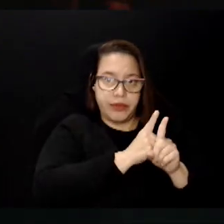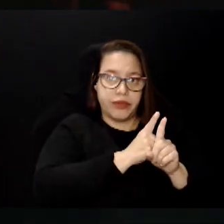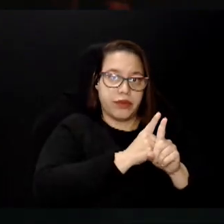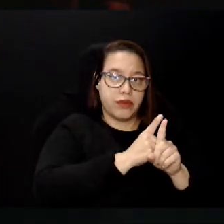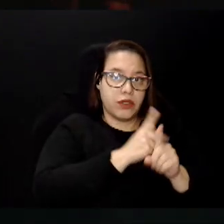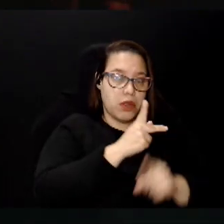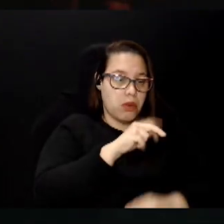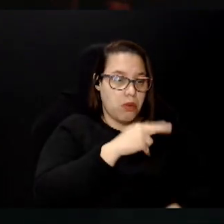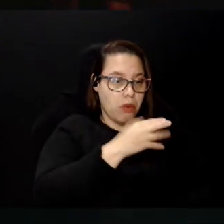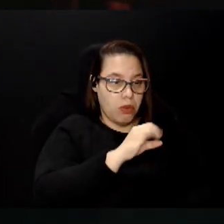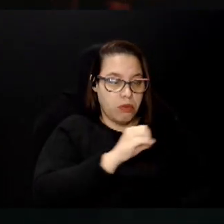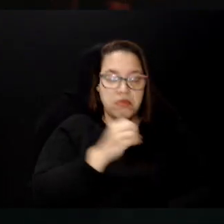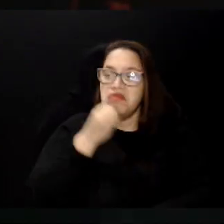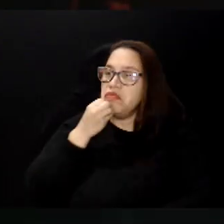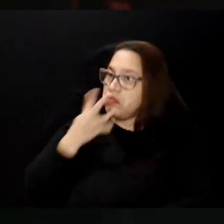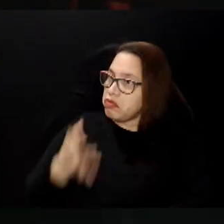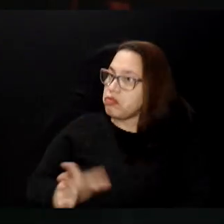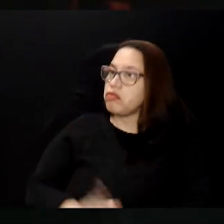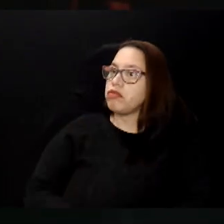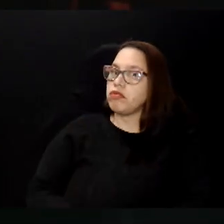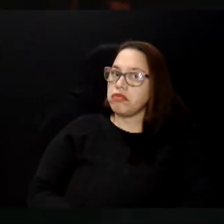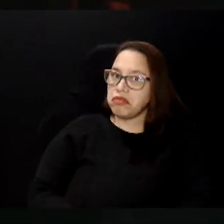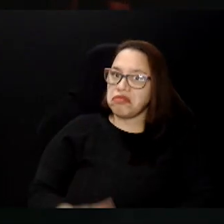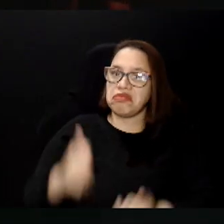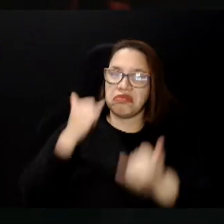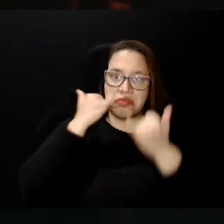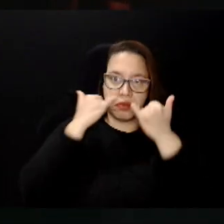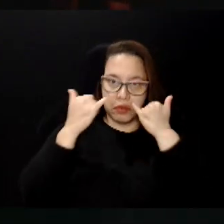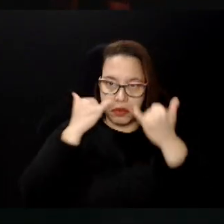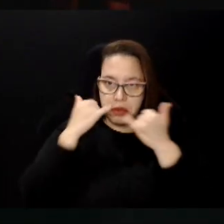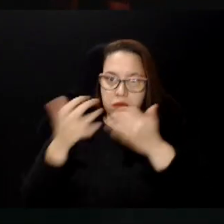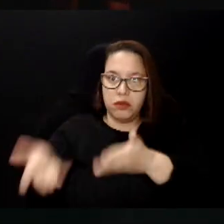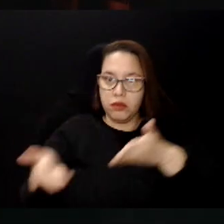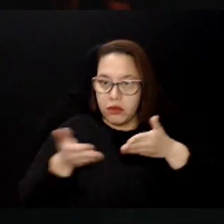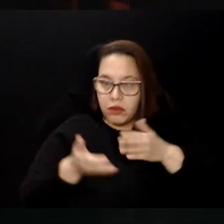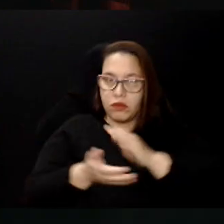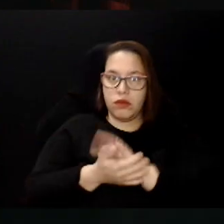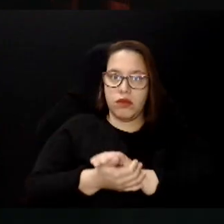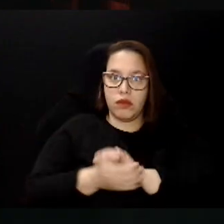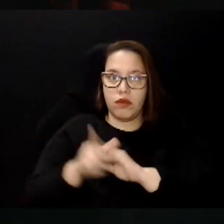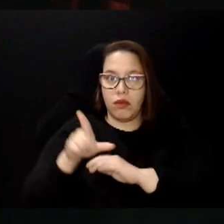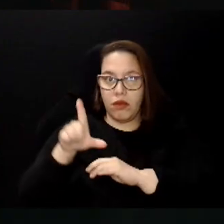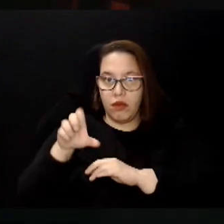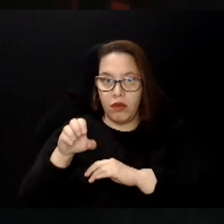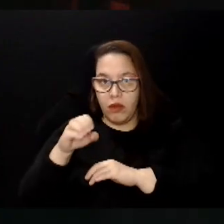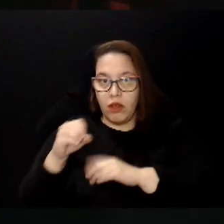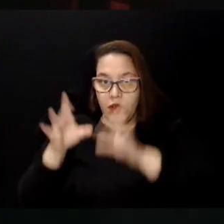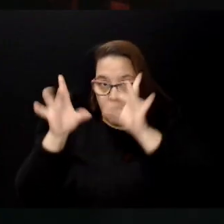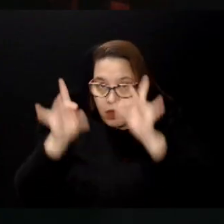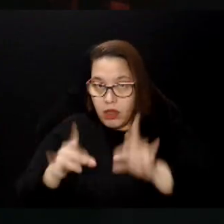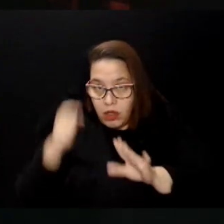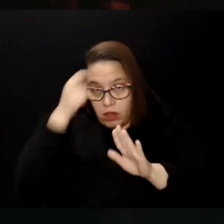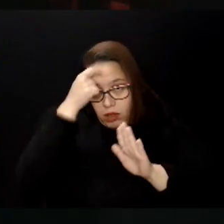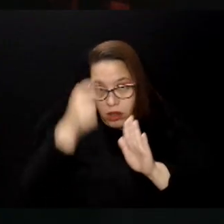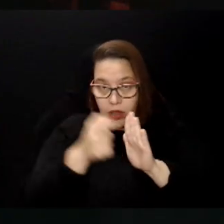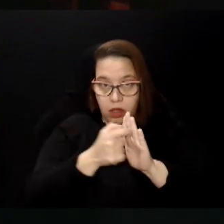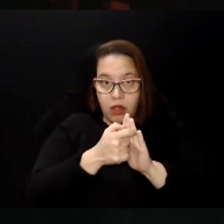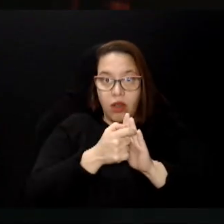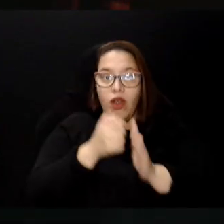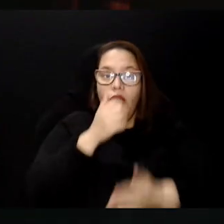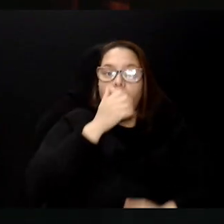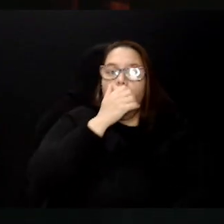olha só, né? Quanta informação a gente recebendo aqui do Léo, que é especialista em inteligência artificial, e a gente também